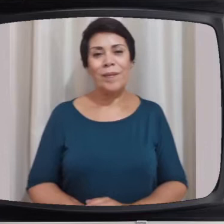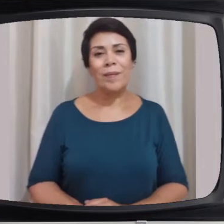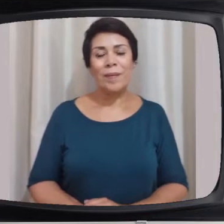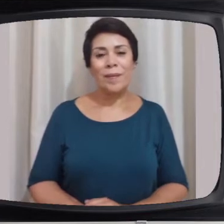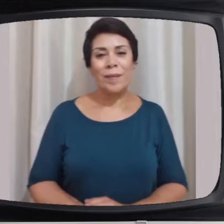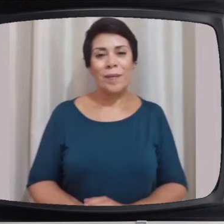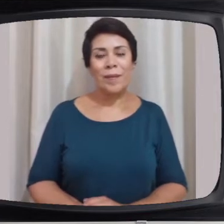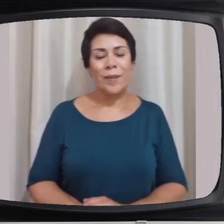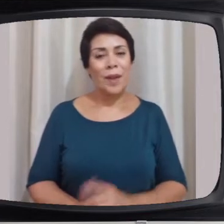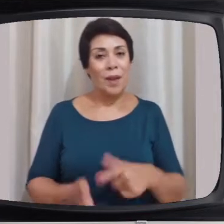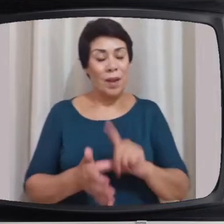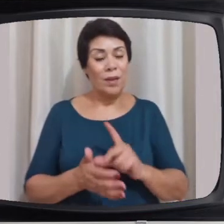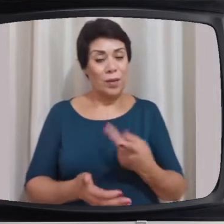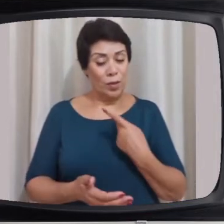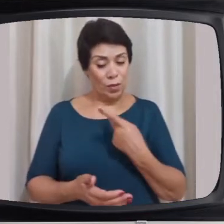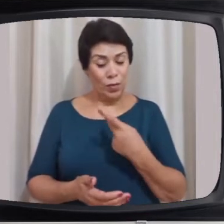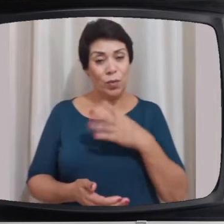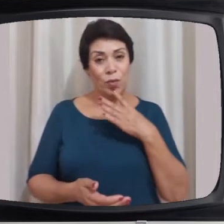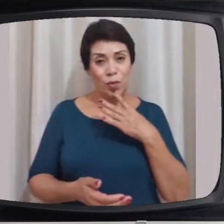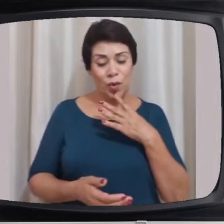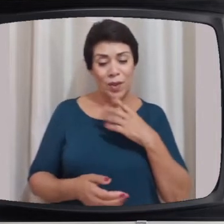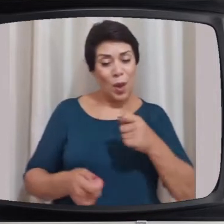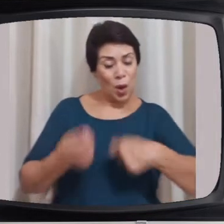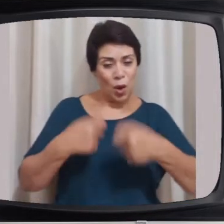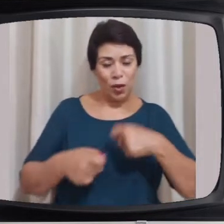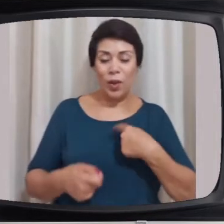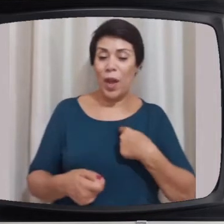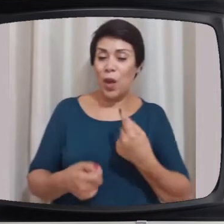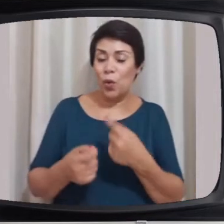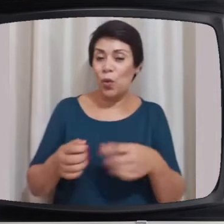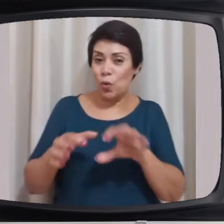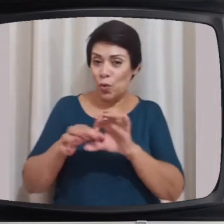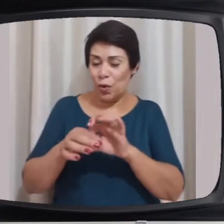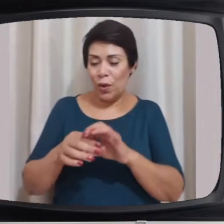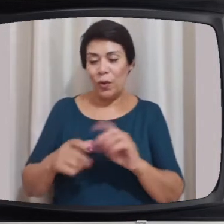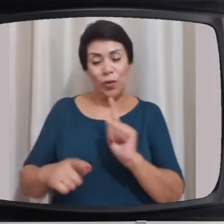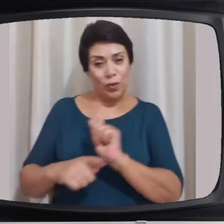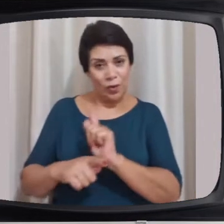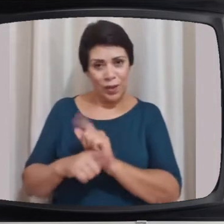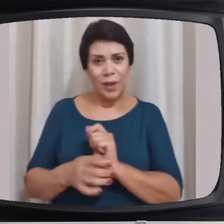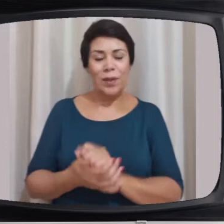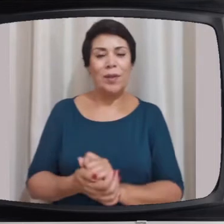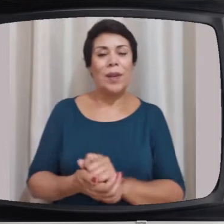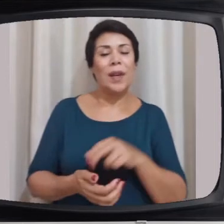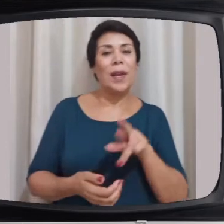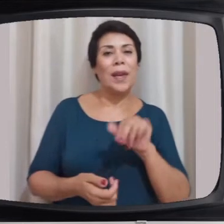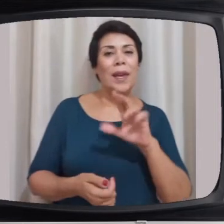A gente se conheceu nessa loja. Eu era um dos sócios gerentes da loja, o